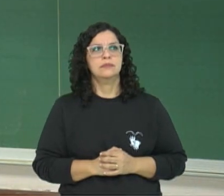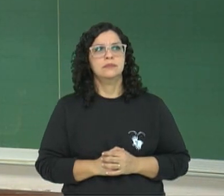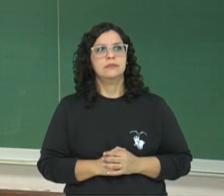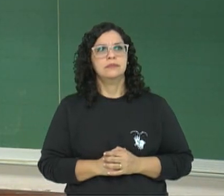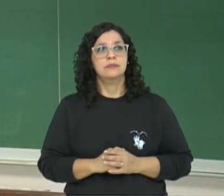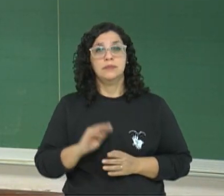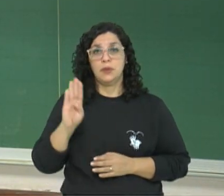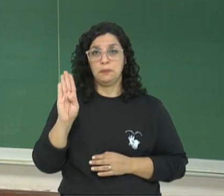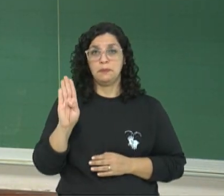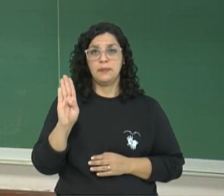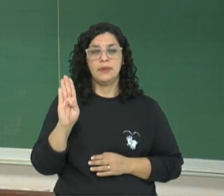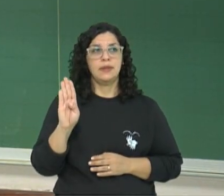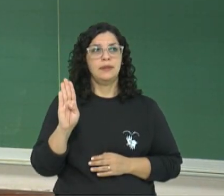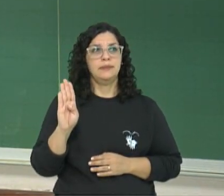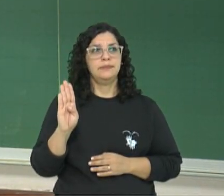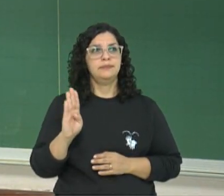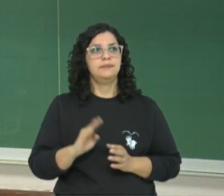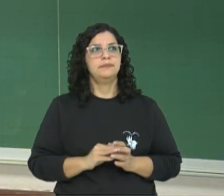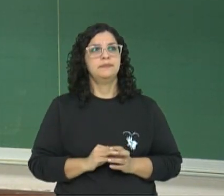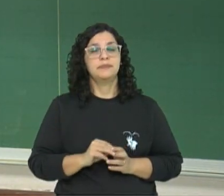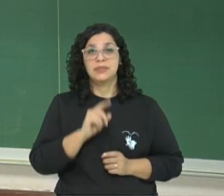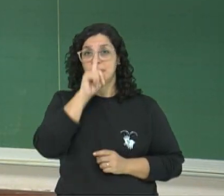B